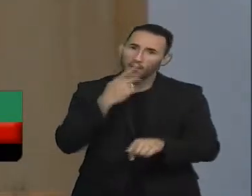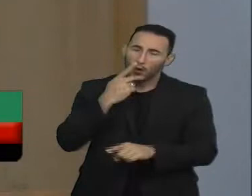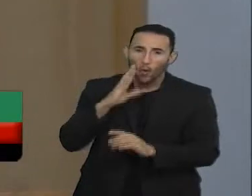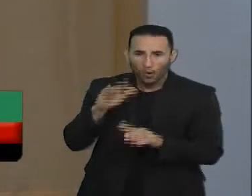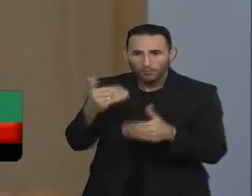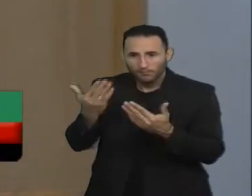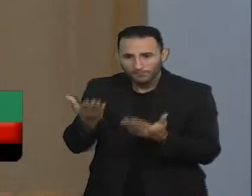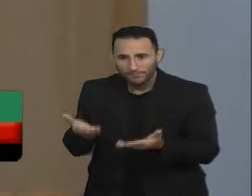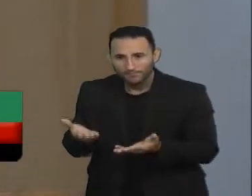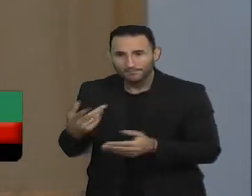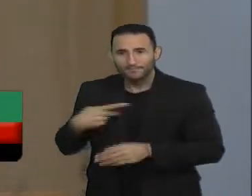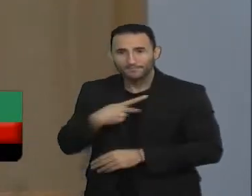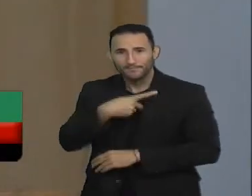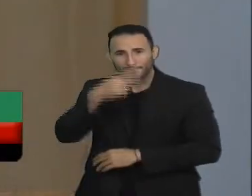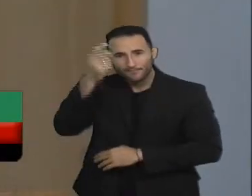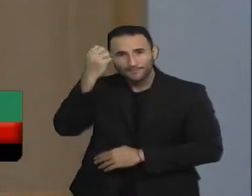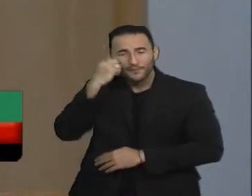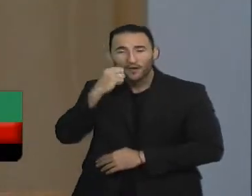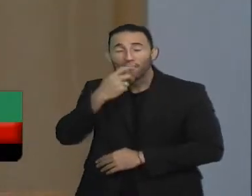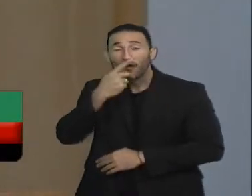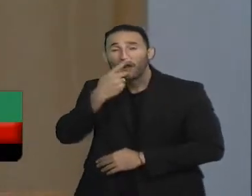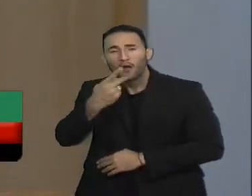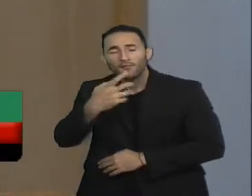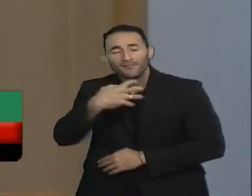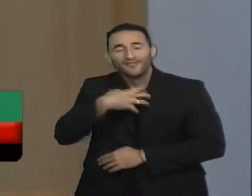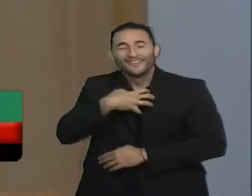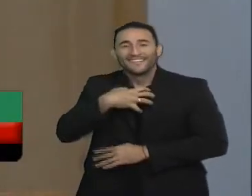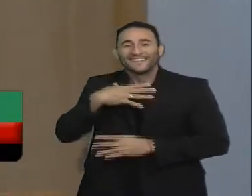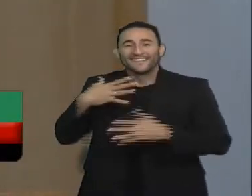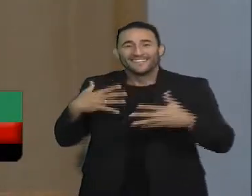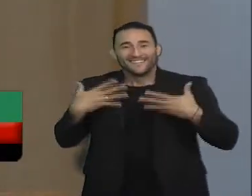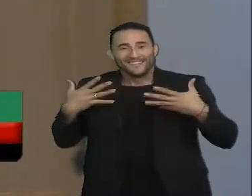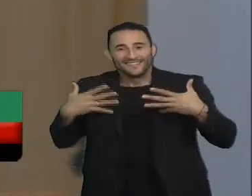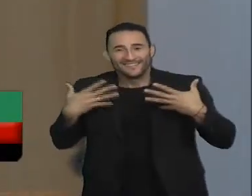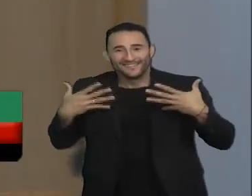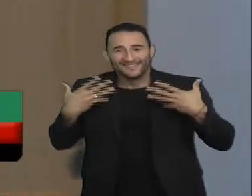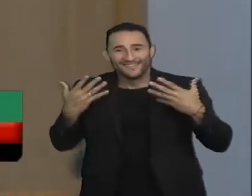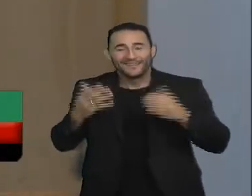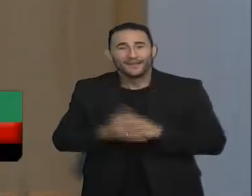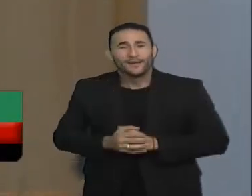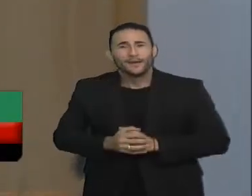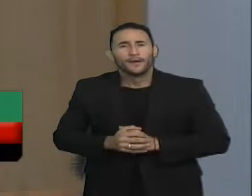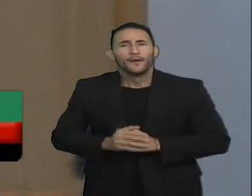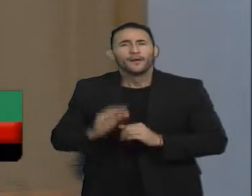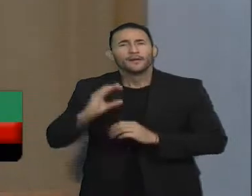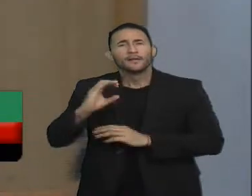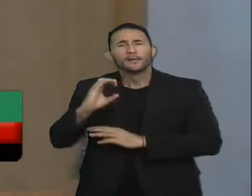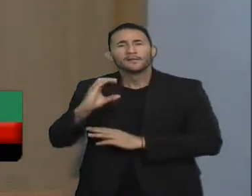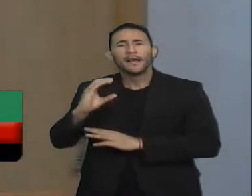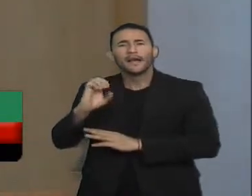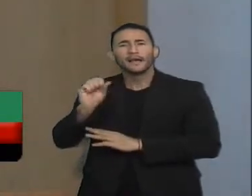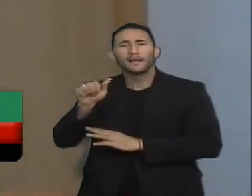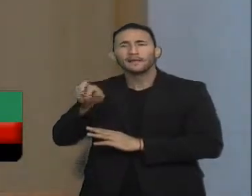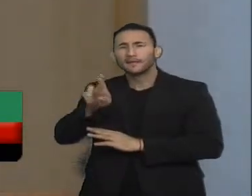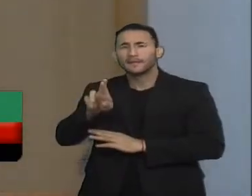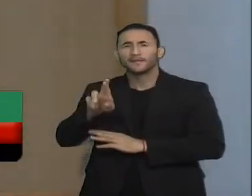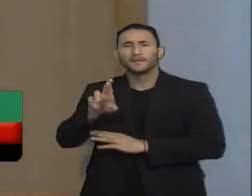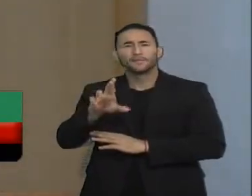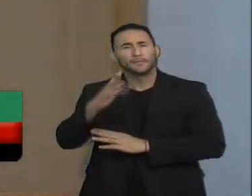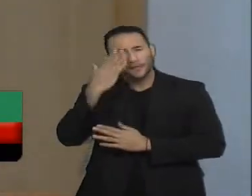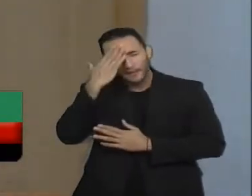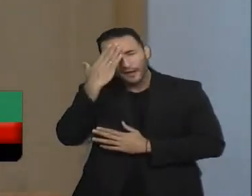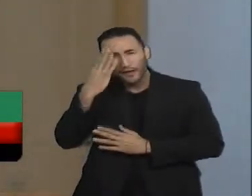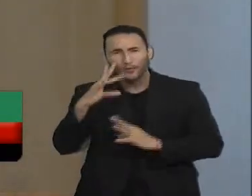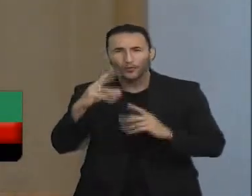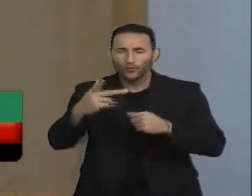pastora e dizer da minha grande felicidade. Então, César, muito obrigada pelo que você faz por nós,